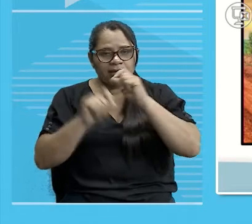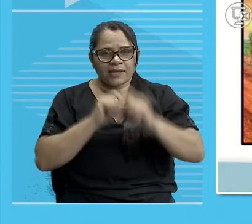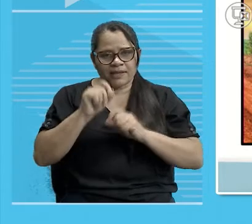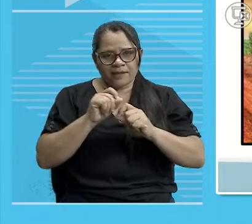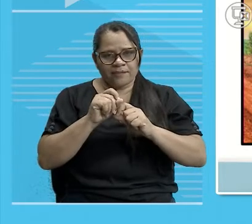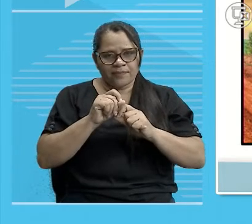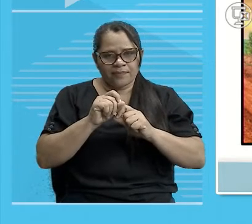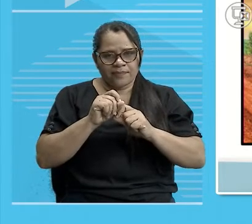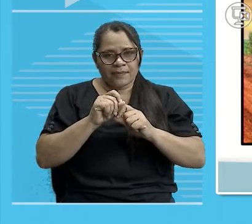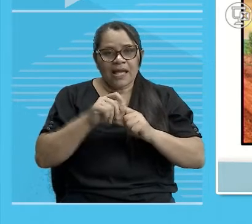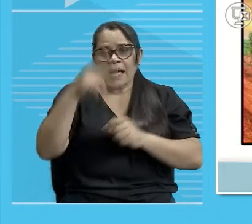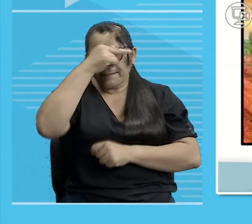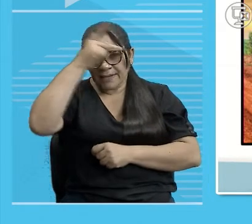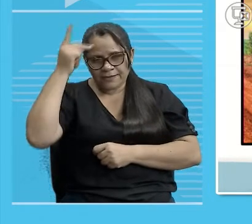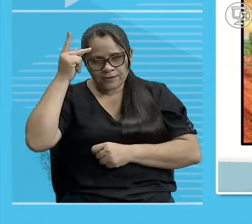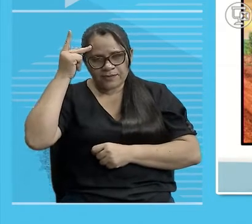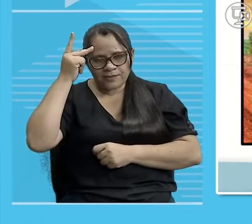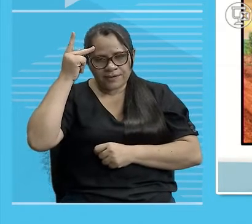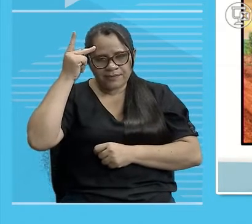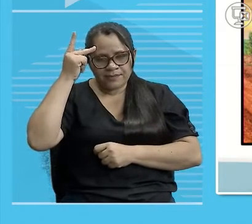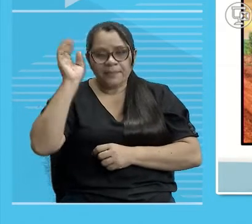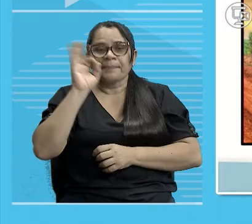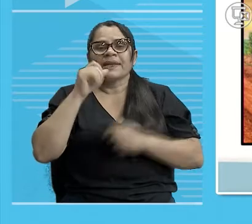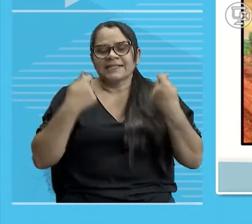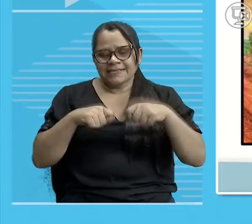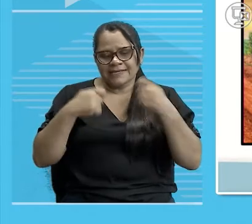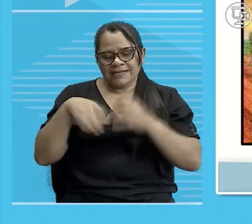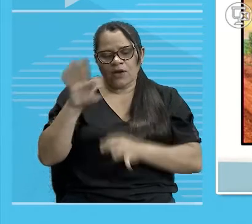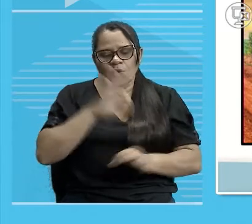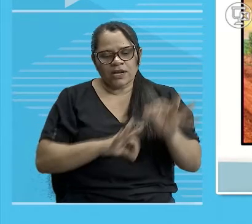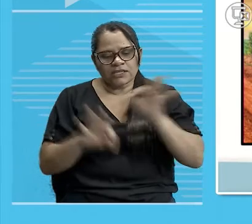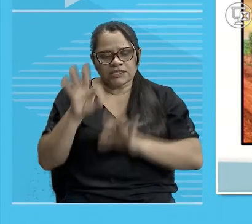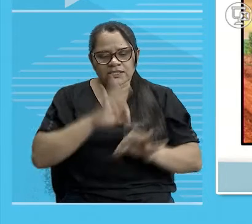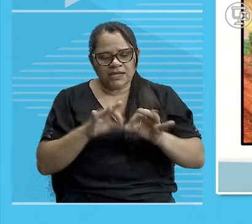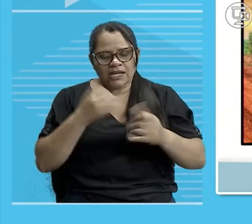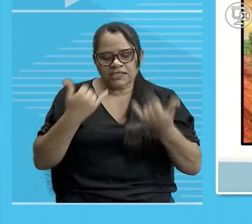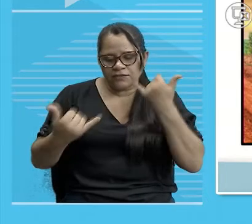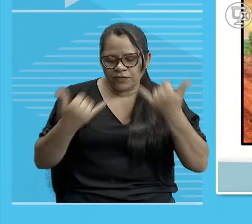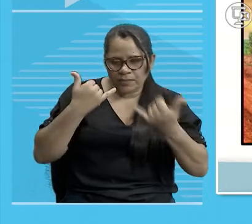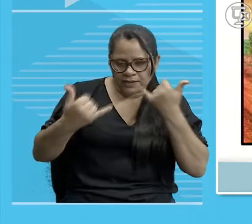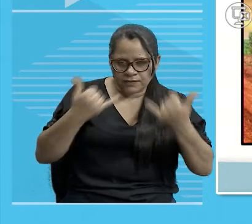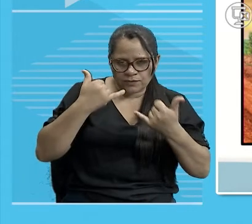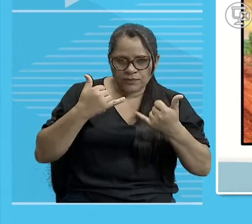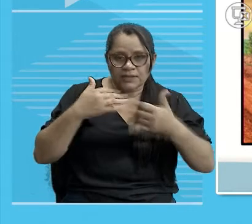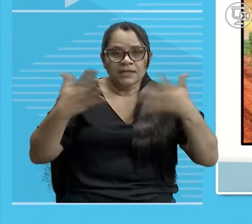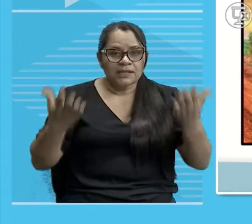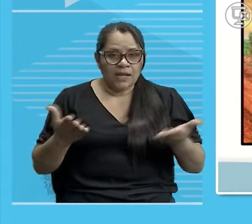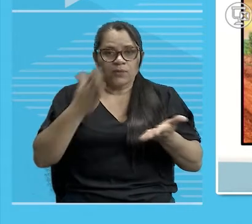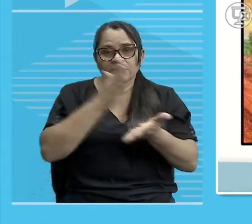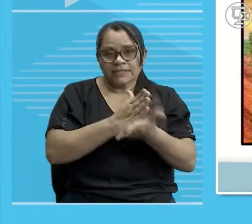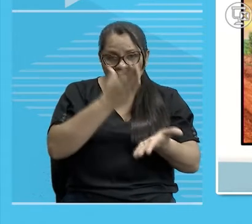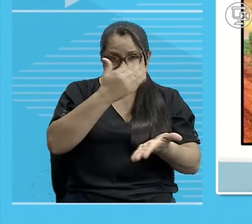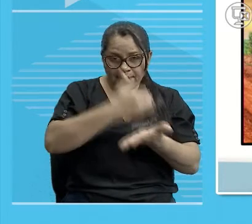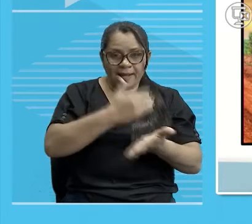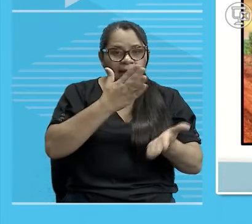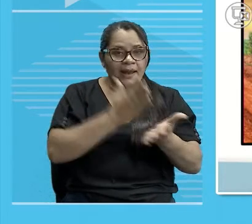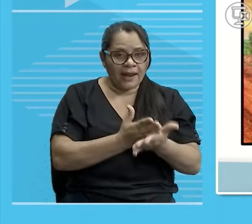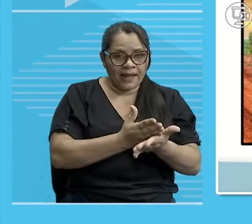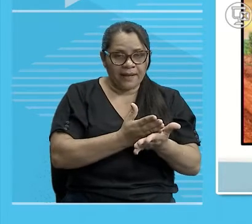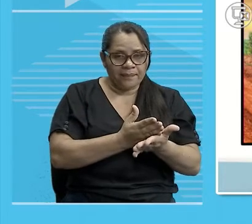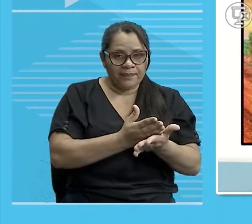que é que o engenheiro de dados faz ele tem que organizar os dados né separar daqui são amigos aqui é padrinho